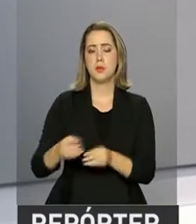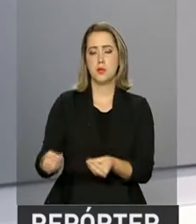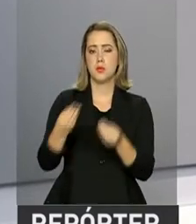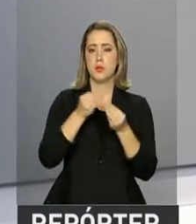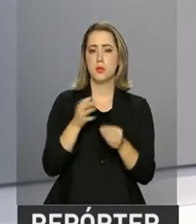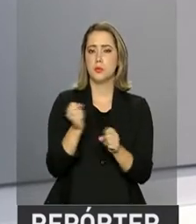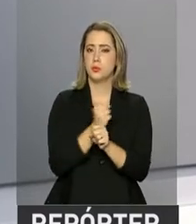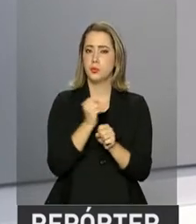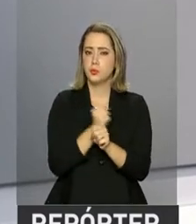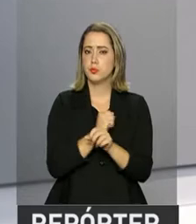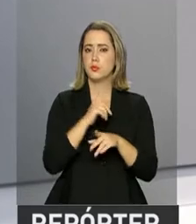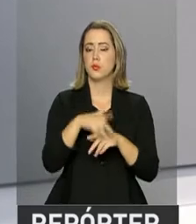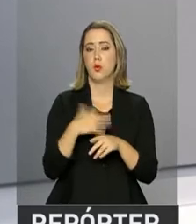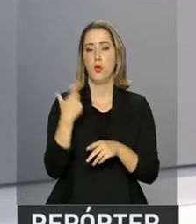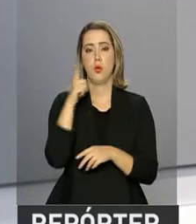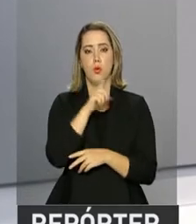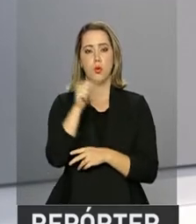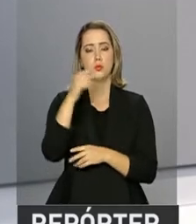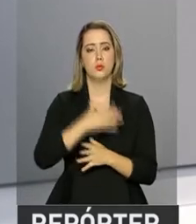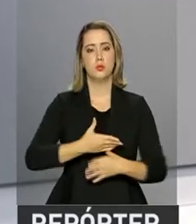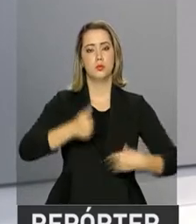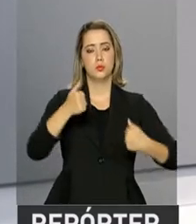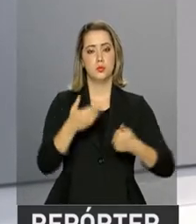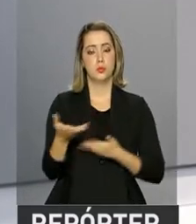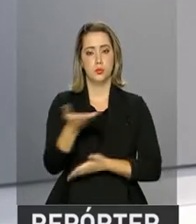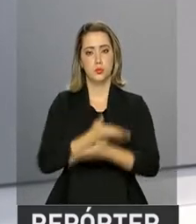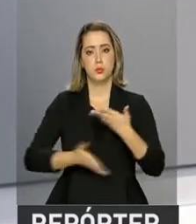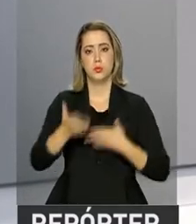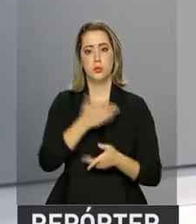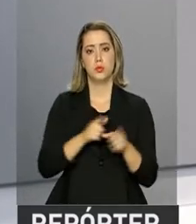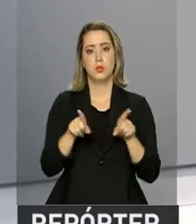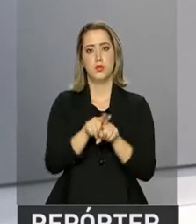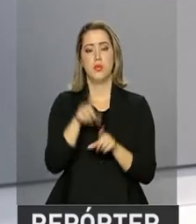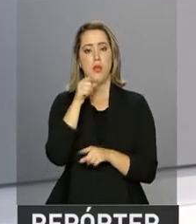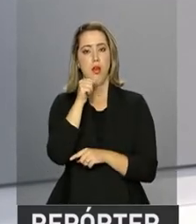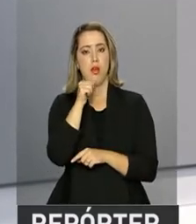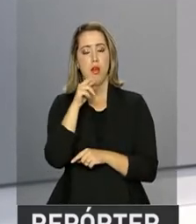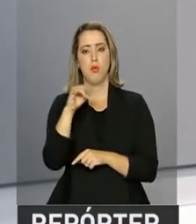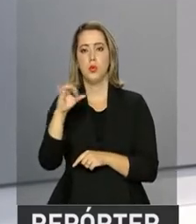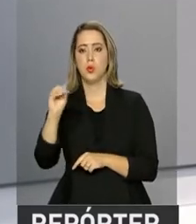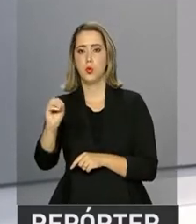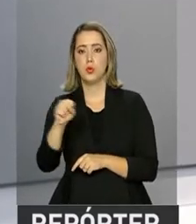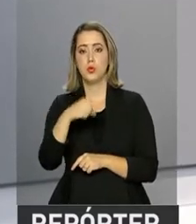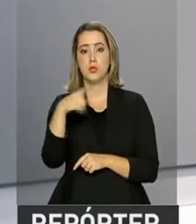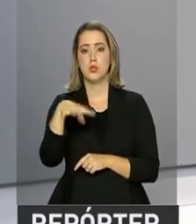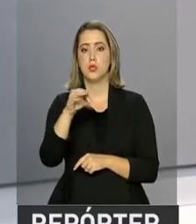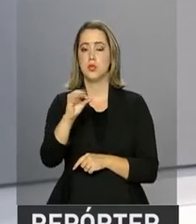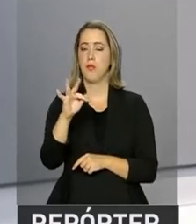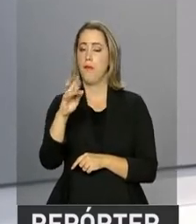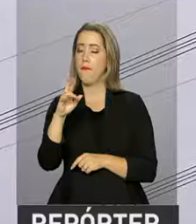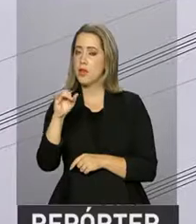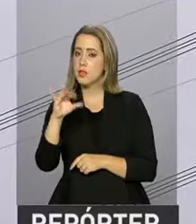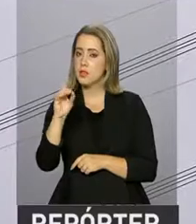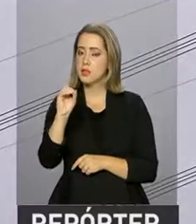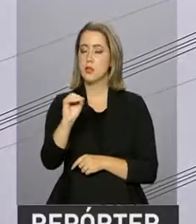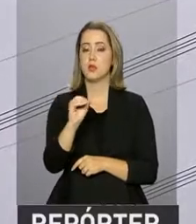um ambiente mais saudável de negócio e também levou as águas do Rio São Francisco para Paraíba.